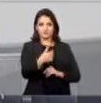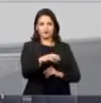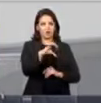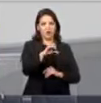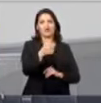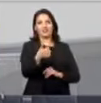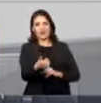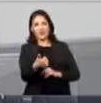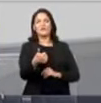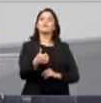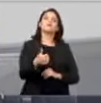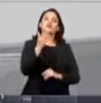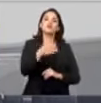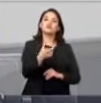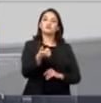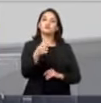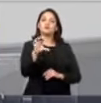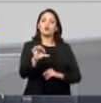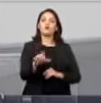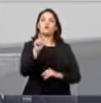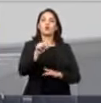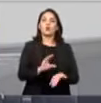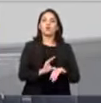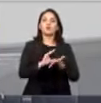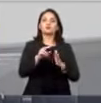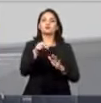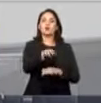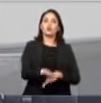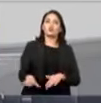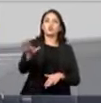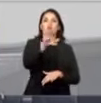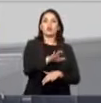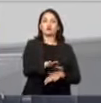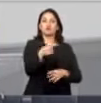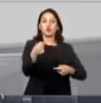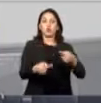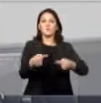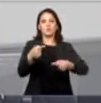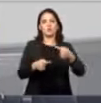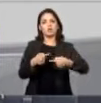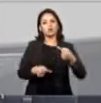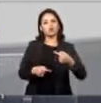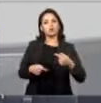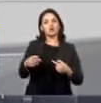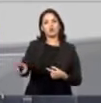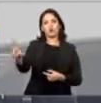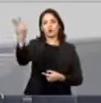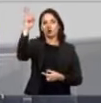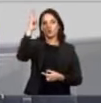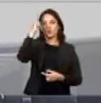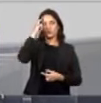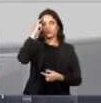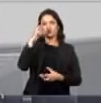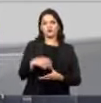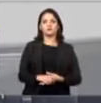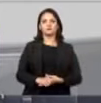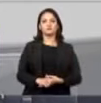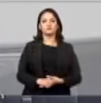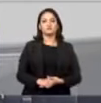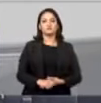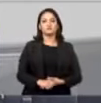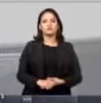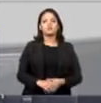2019, que dispõe sobre o Conselho Nacional de Política Cultural. Mesmo superado parte, fiz